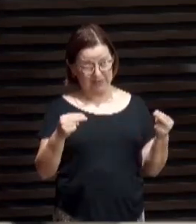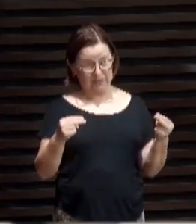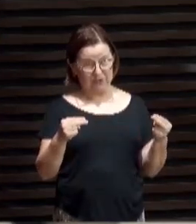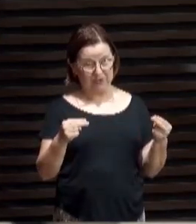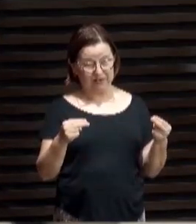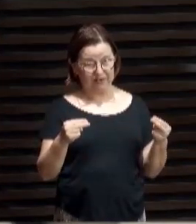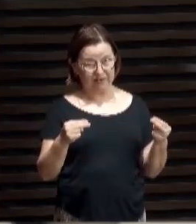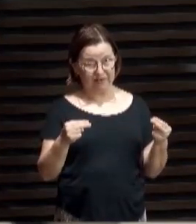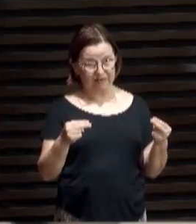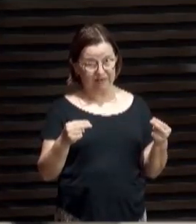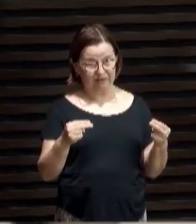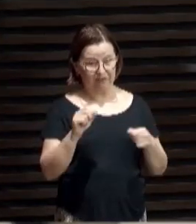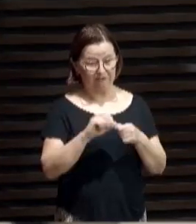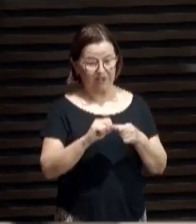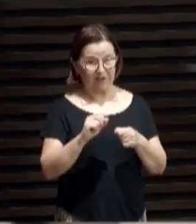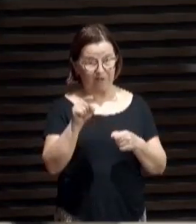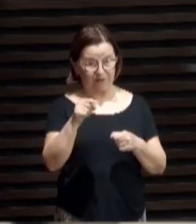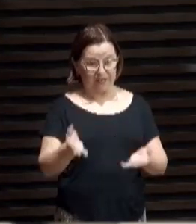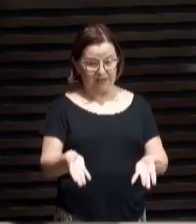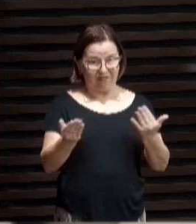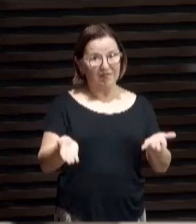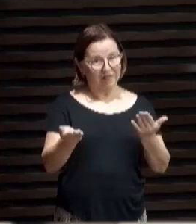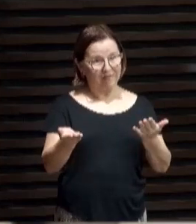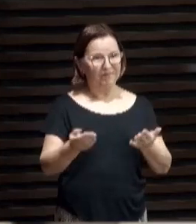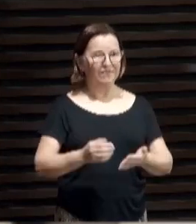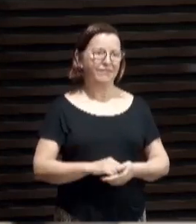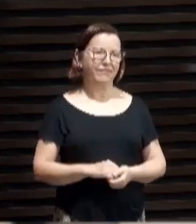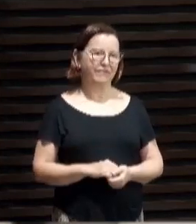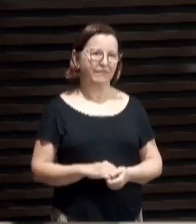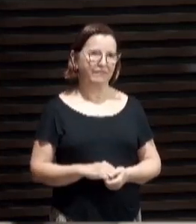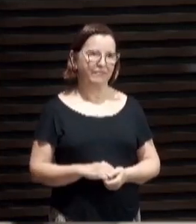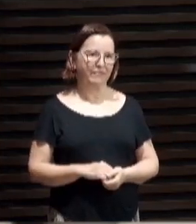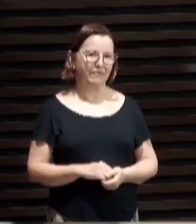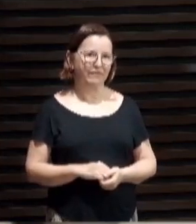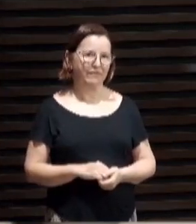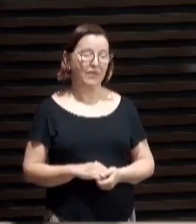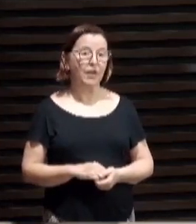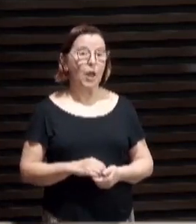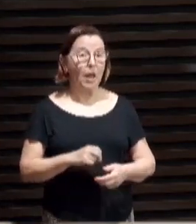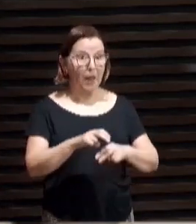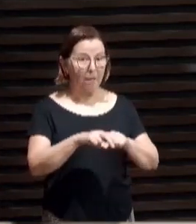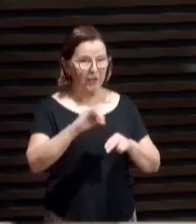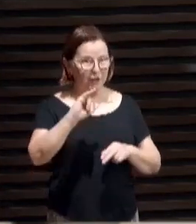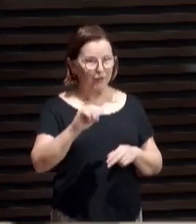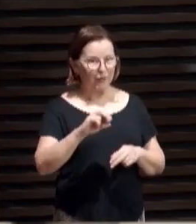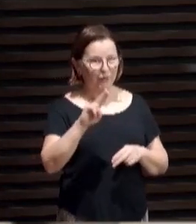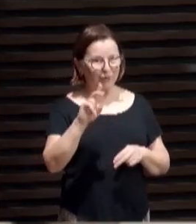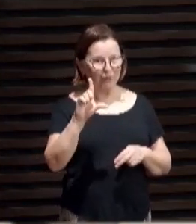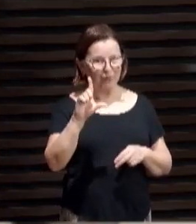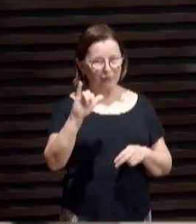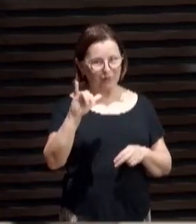up? Por isso que o Júlio fala assim, ó, leia a palavra, ouça a palavra, ouça os cânticos, veja.